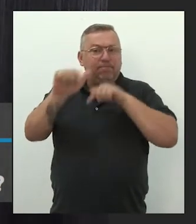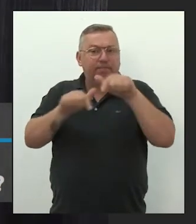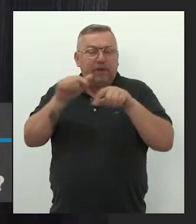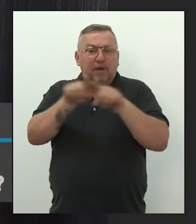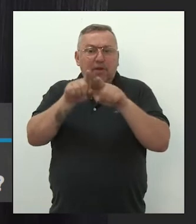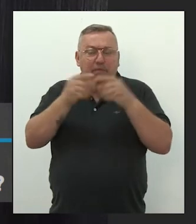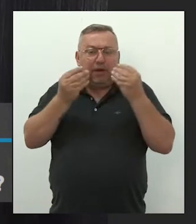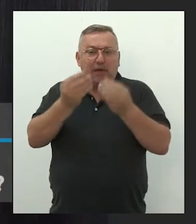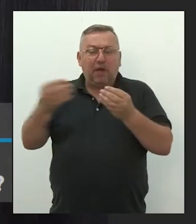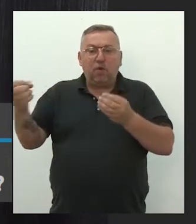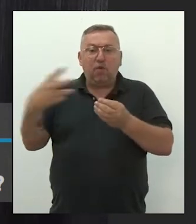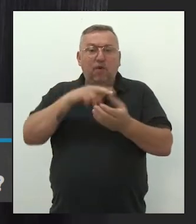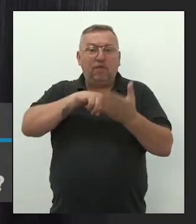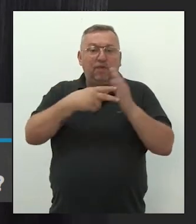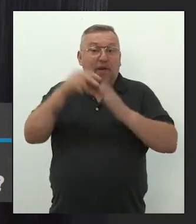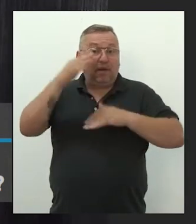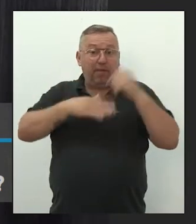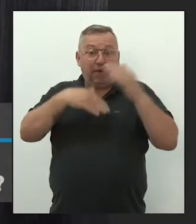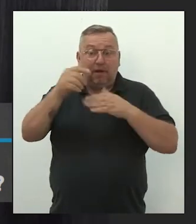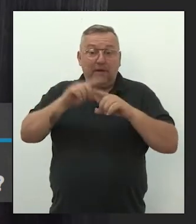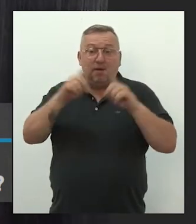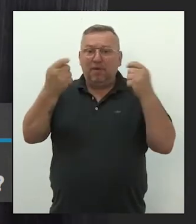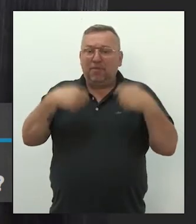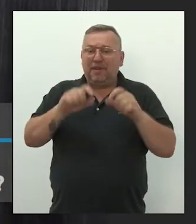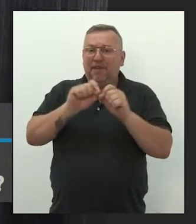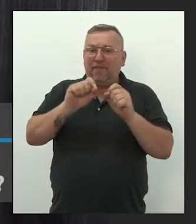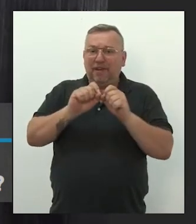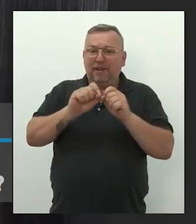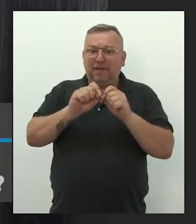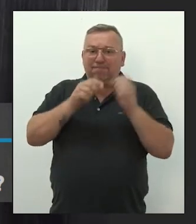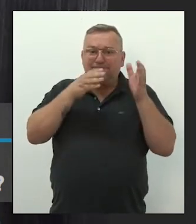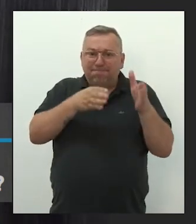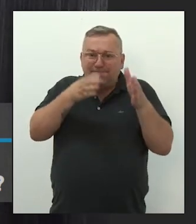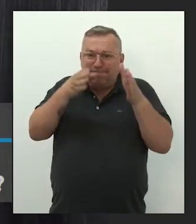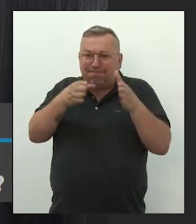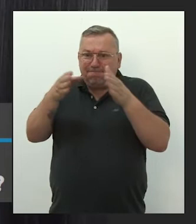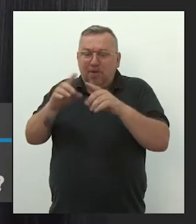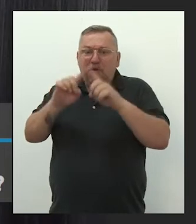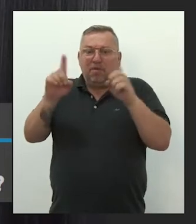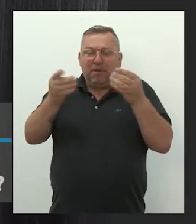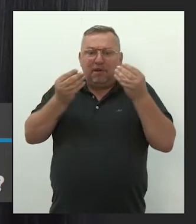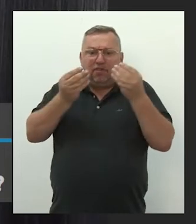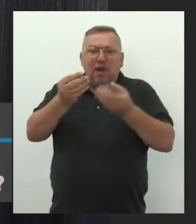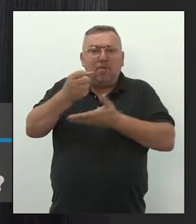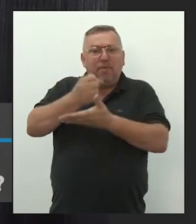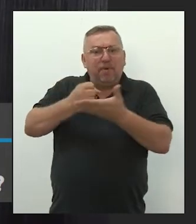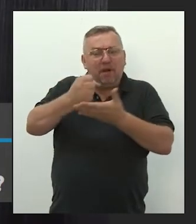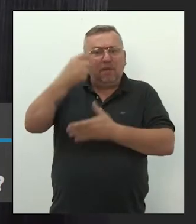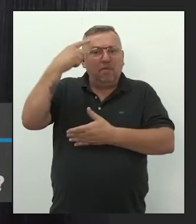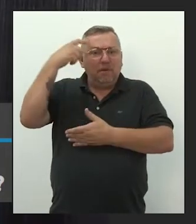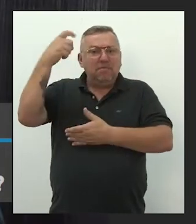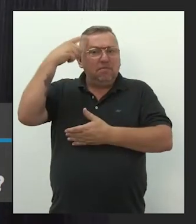as práticas. Não necessariamente que elas precisam ser seguidas, mas a gente tenta planejar